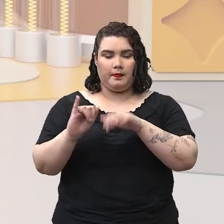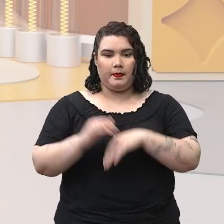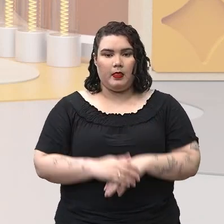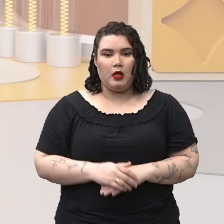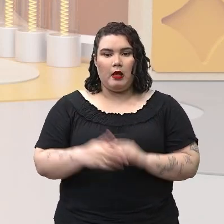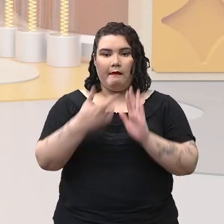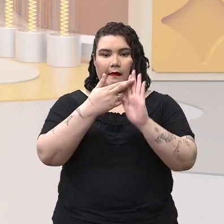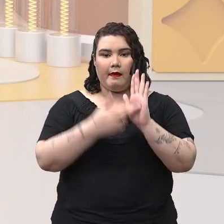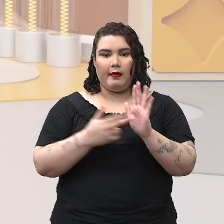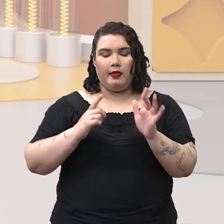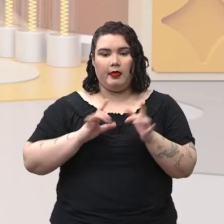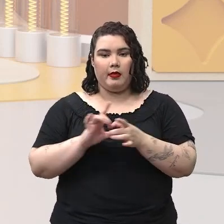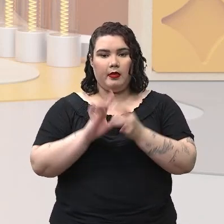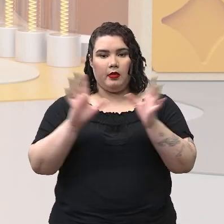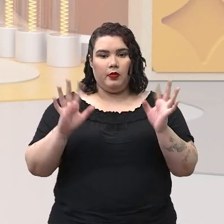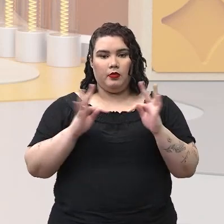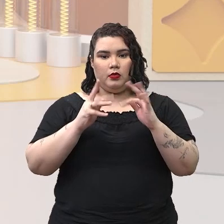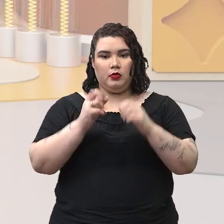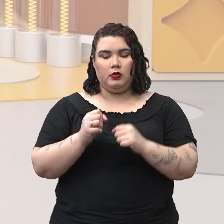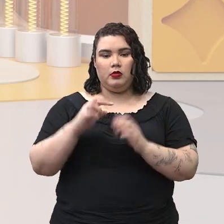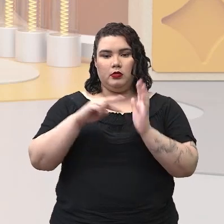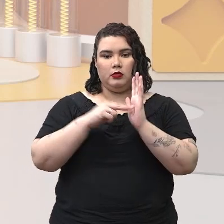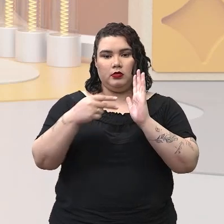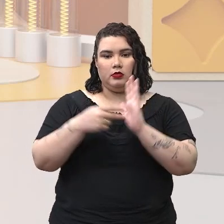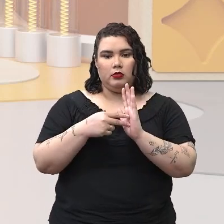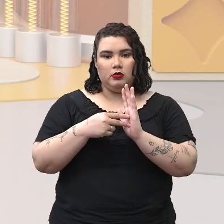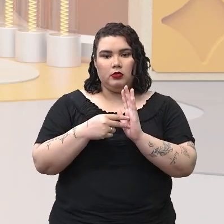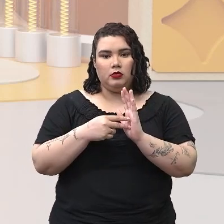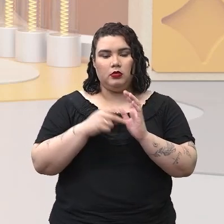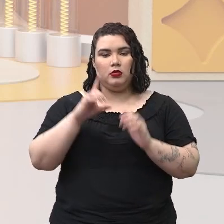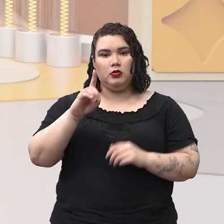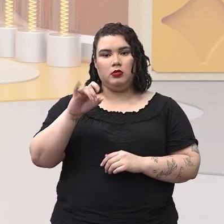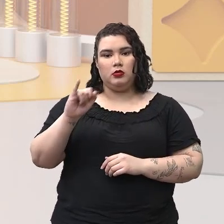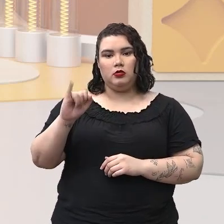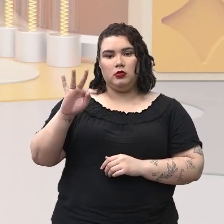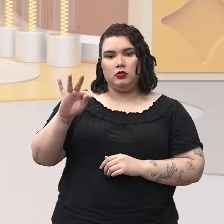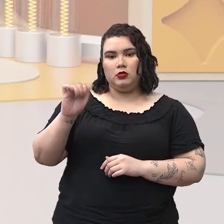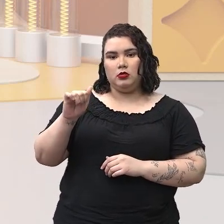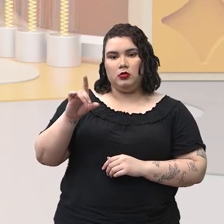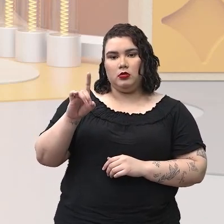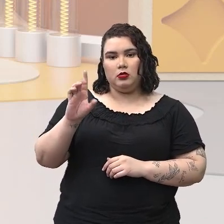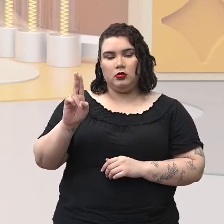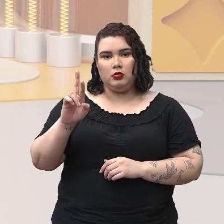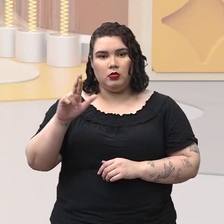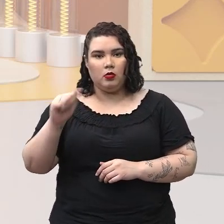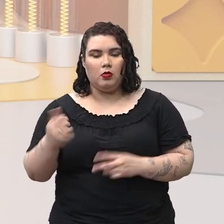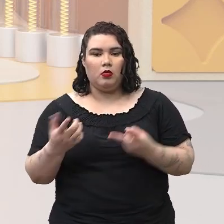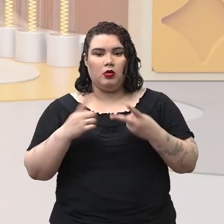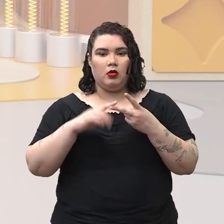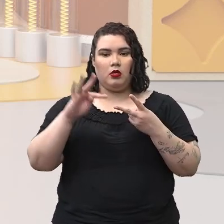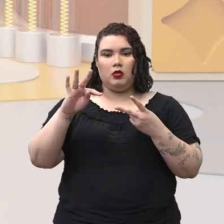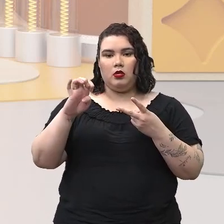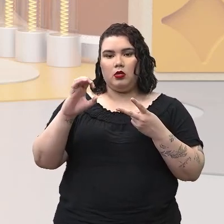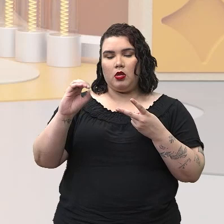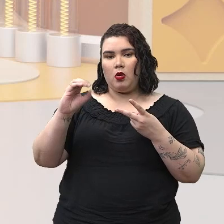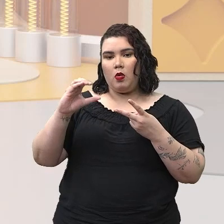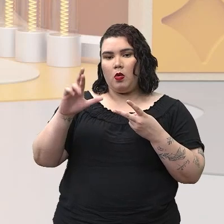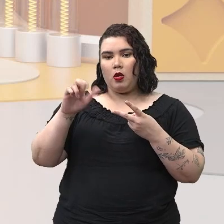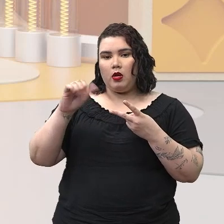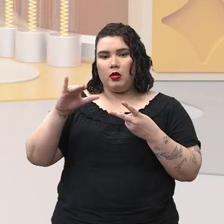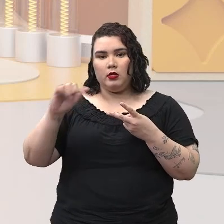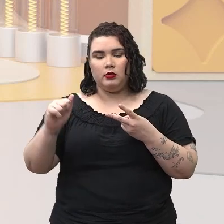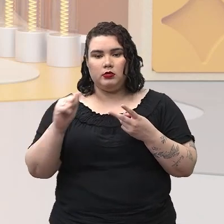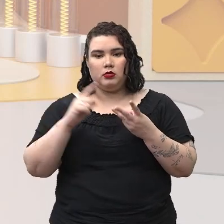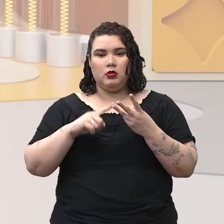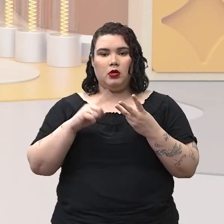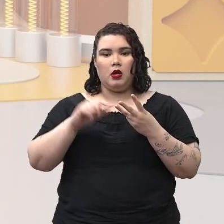pode tudo se chama democracia, ditadura, né? Teocracia, autocracia, onde a regra